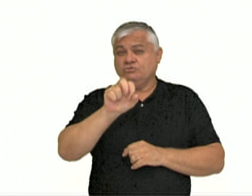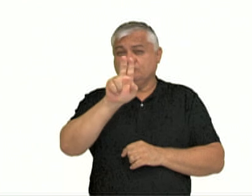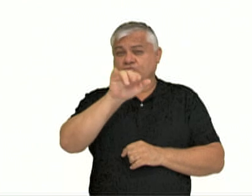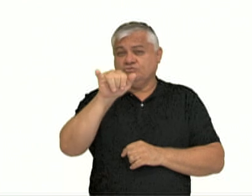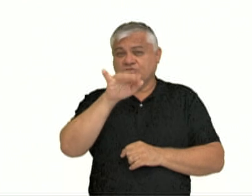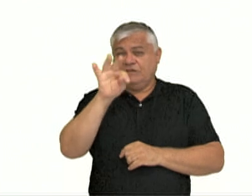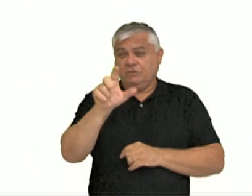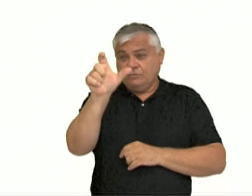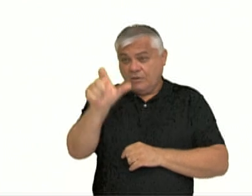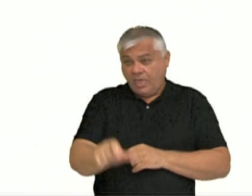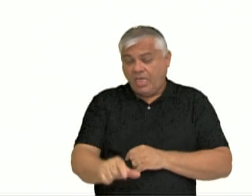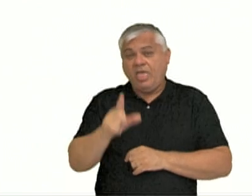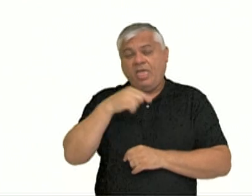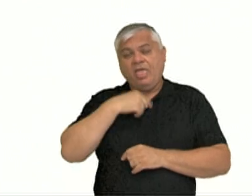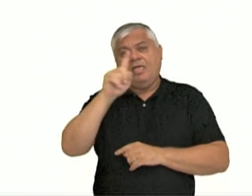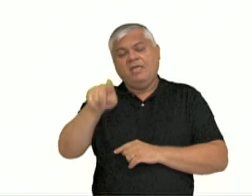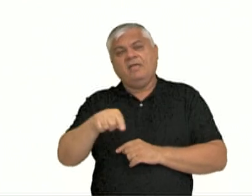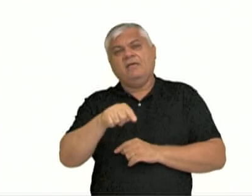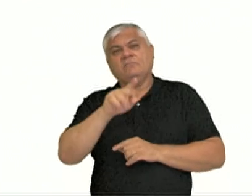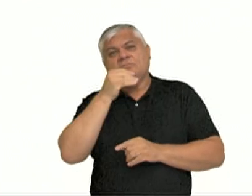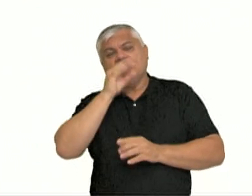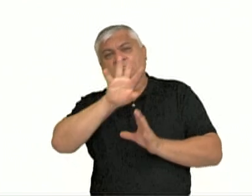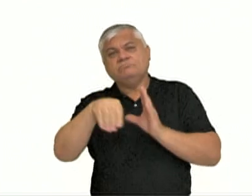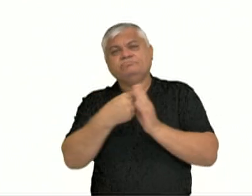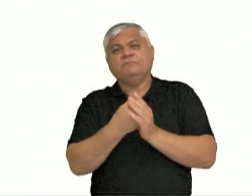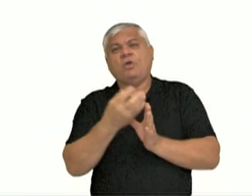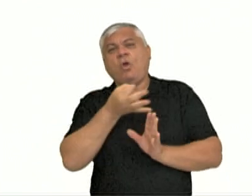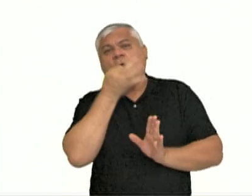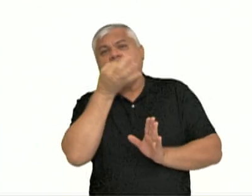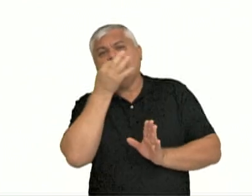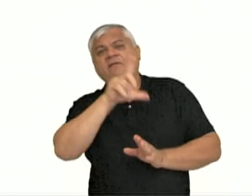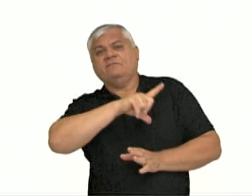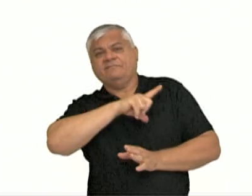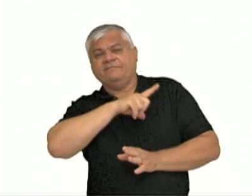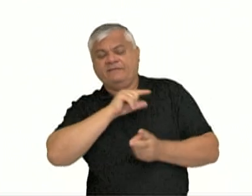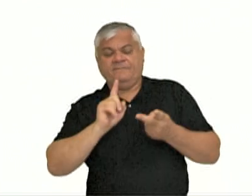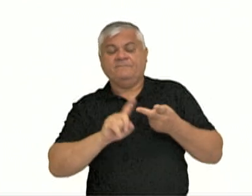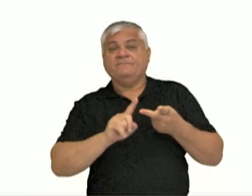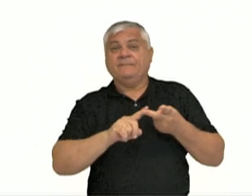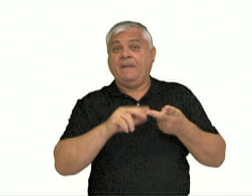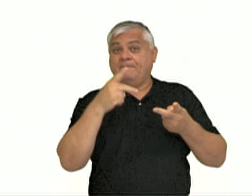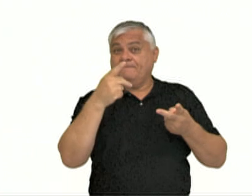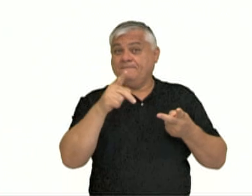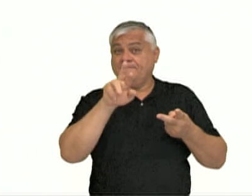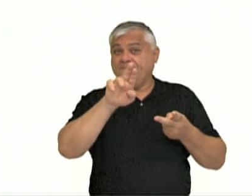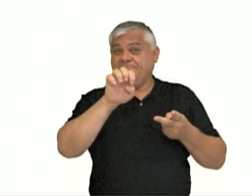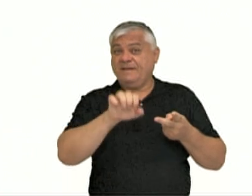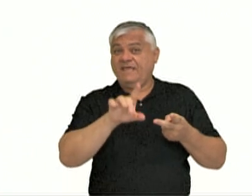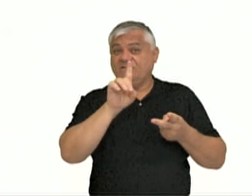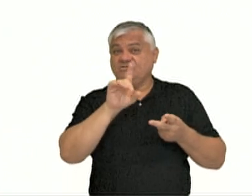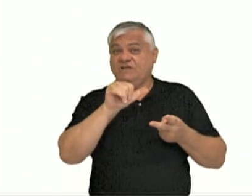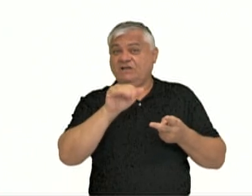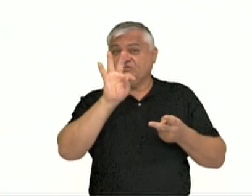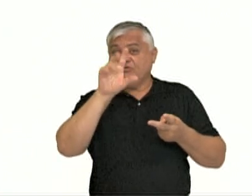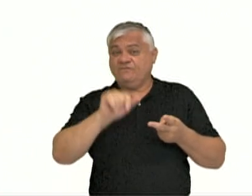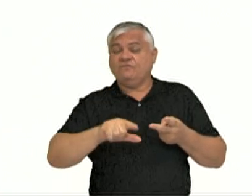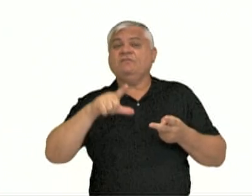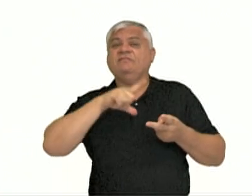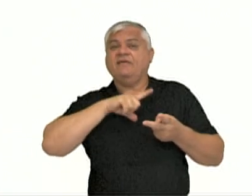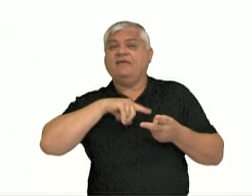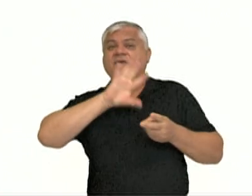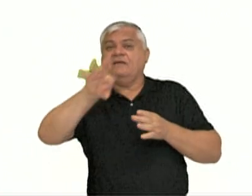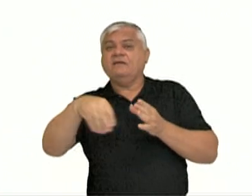as subjetivas. E as que exercem a função de predicativo são as